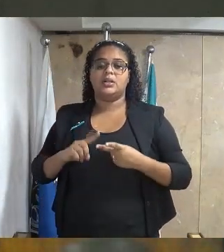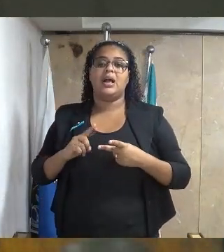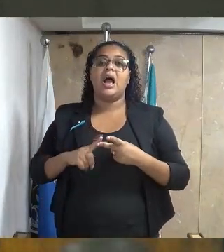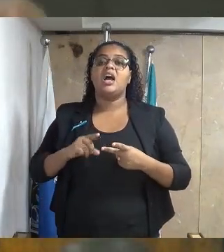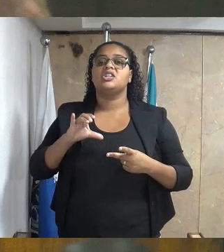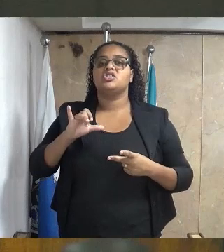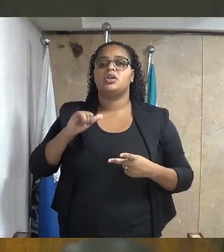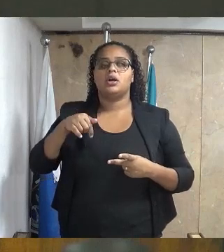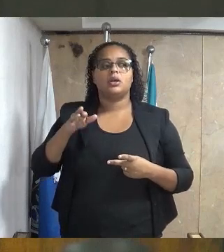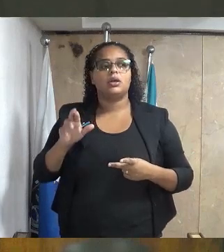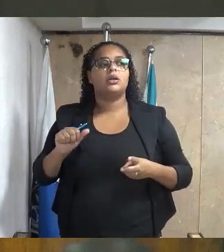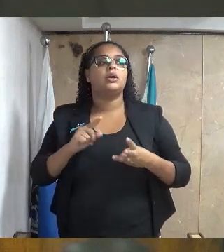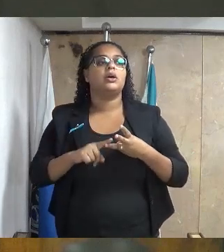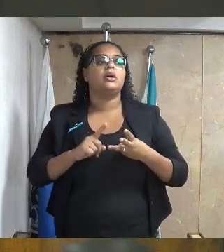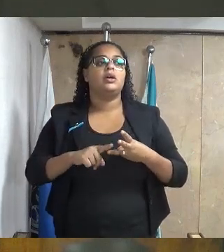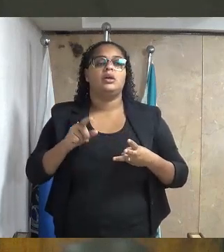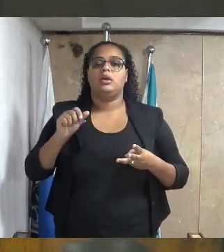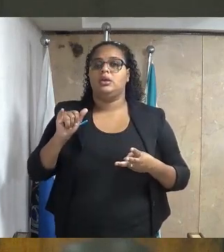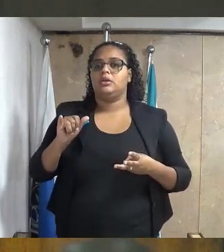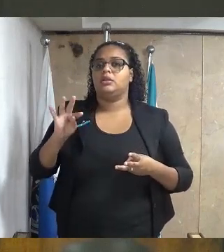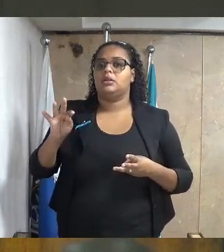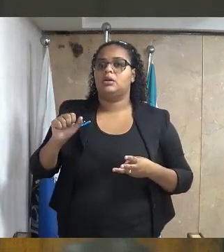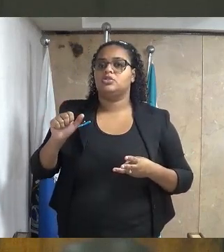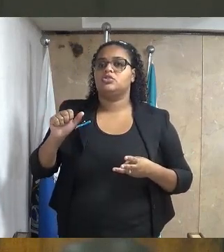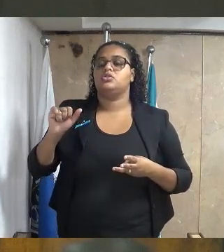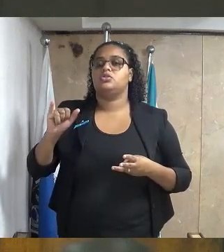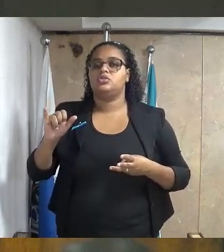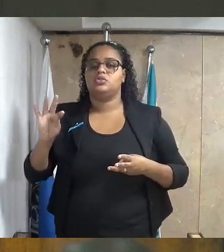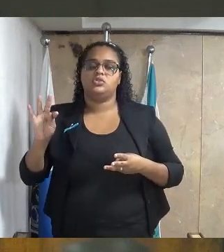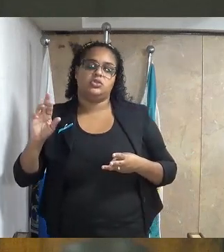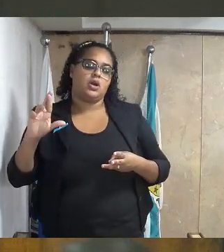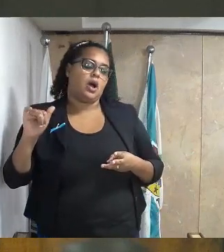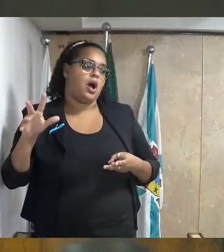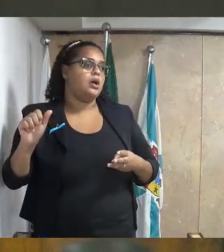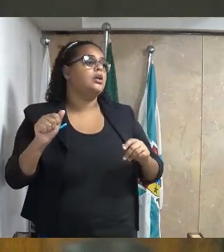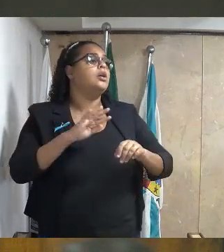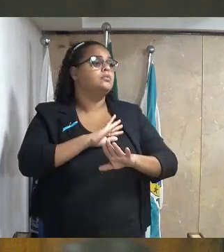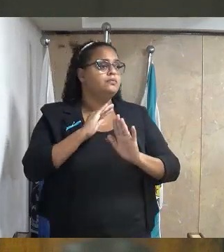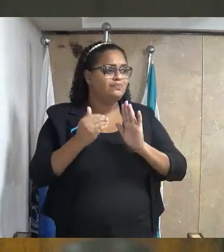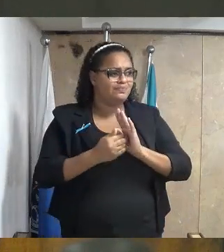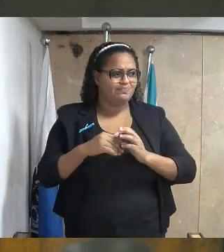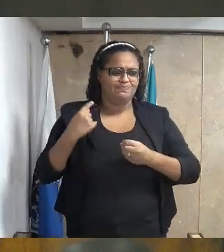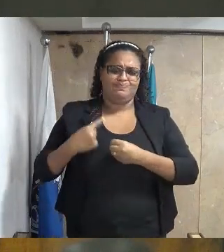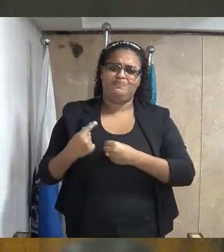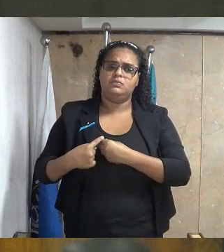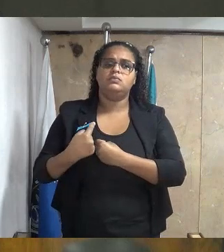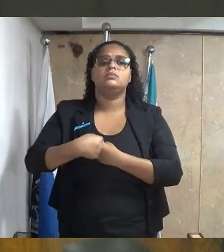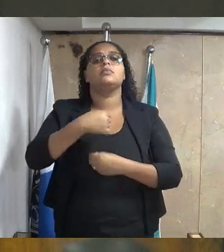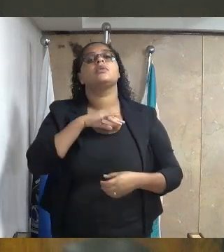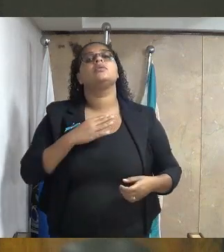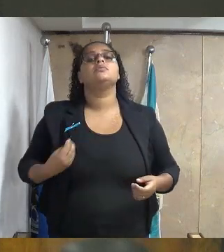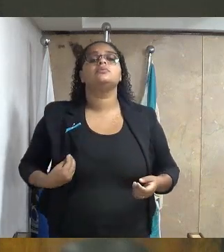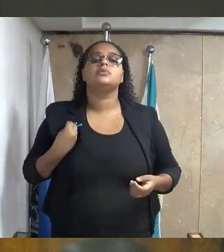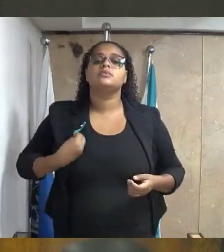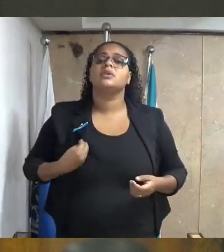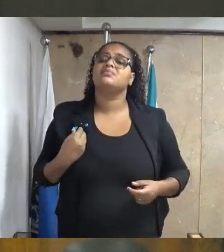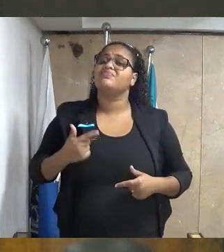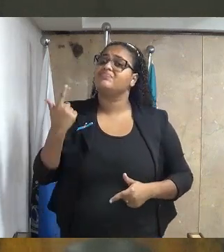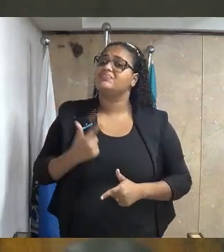Chacrinha, na Itatiaia, ou seja, em todos os bairros de Duque de Caxias nós vivemos esse